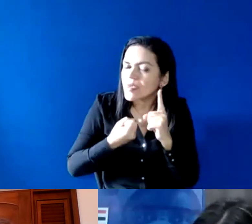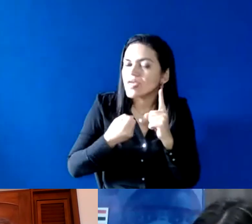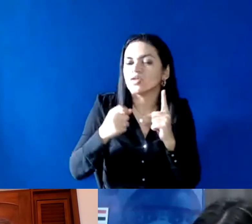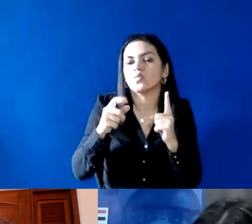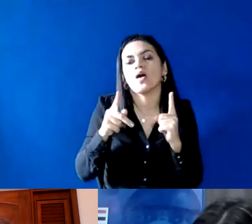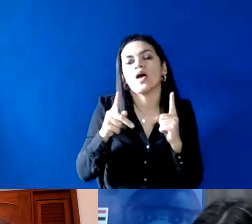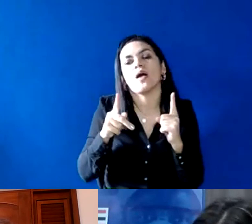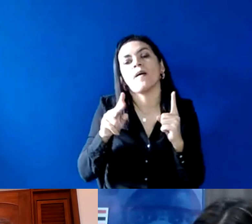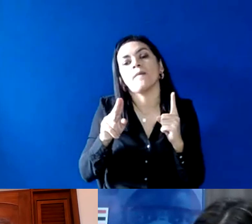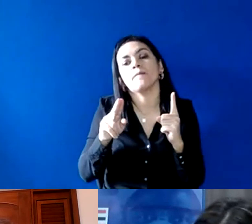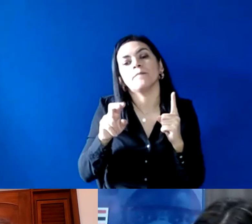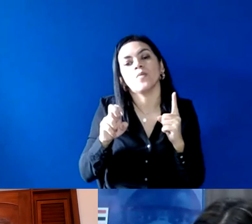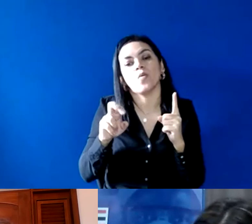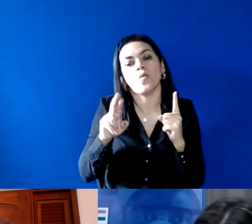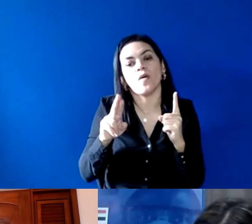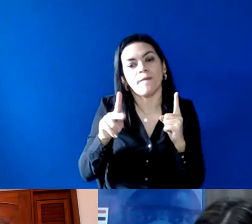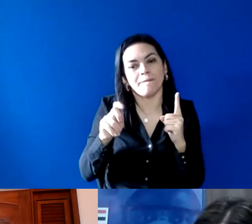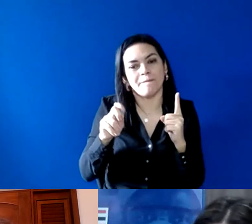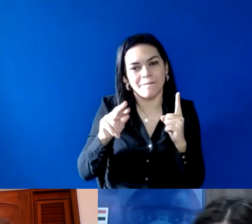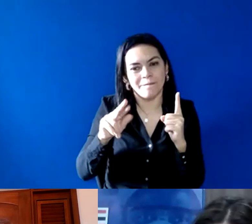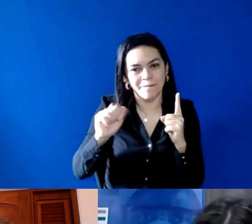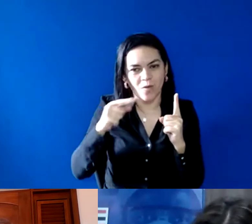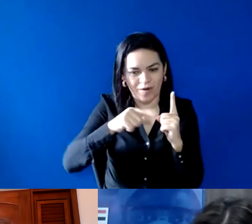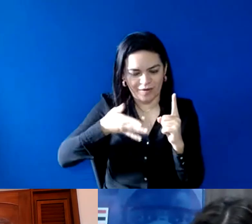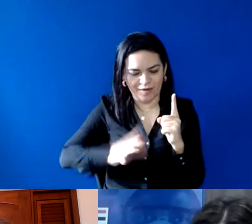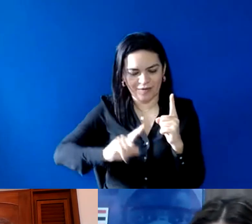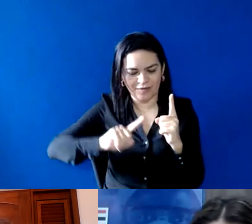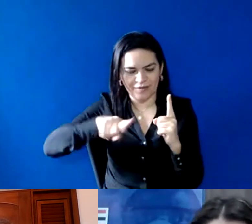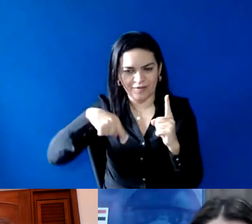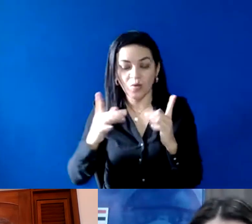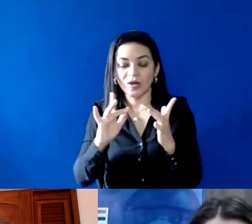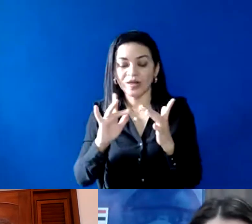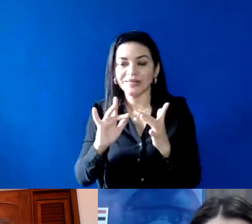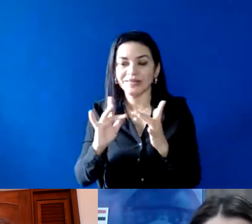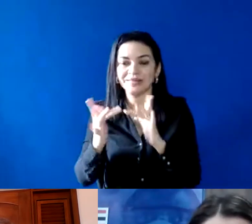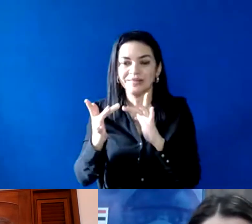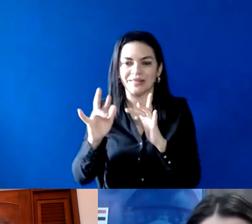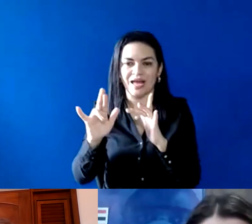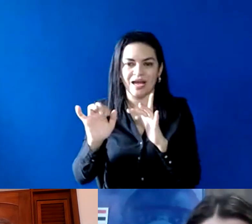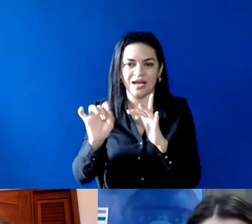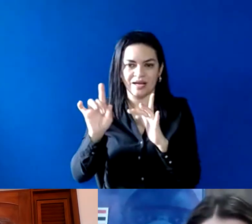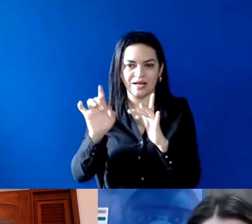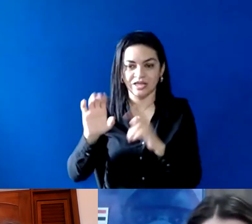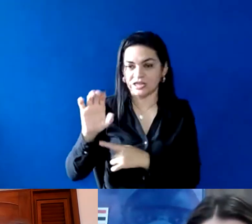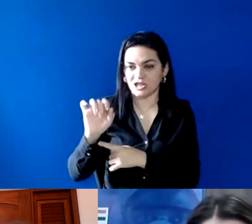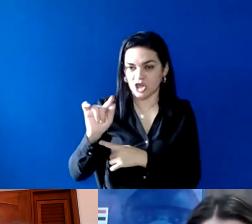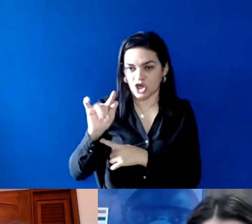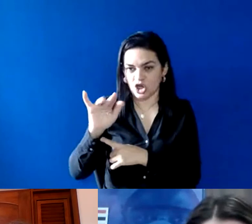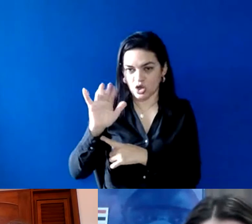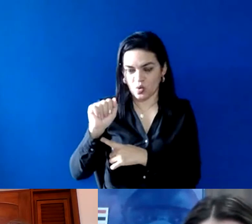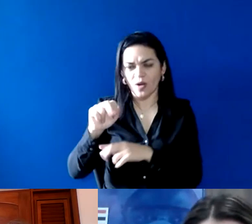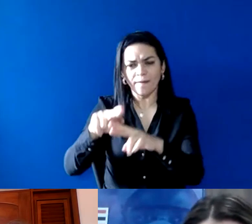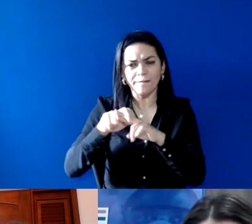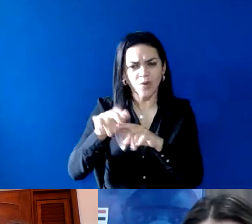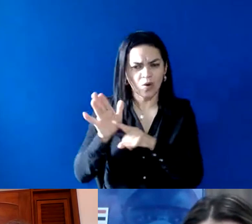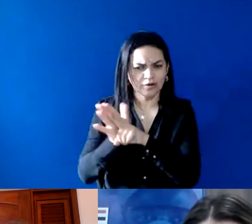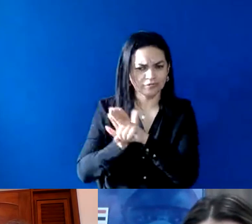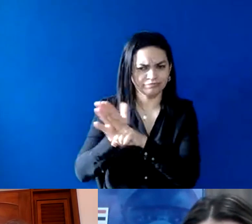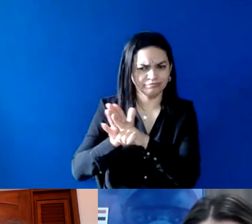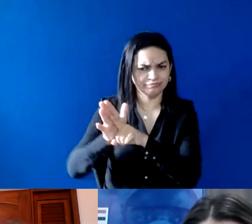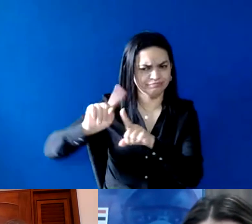puérperas na Rede Cegonha, por conta da pesquisa de avaliação de maternidades. E o resultado dela